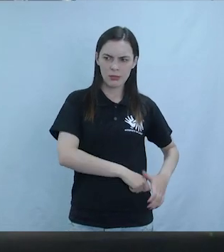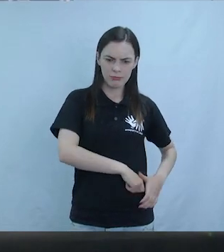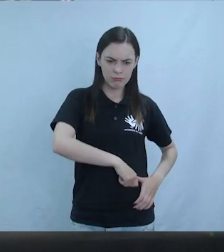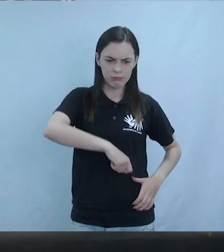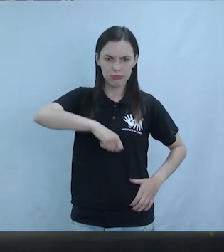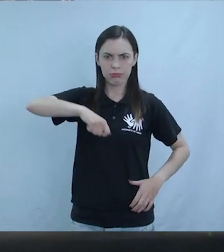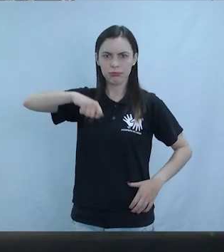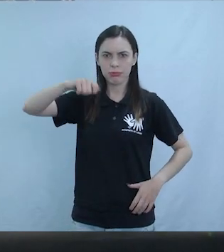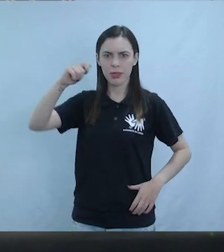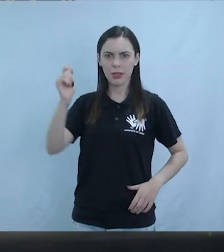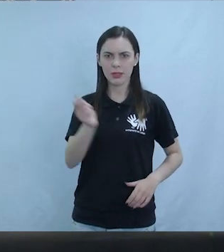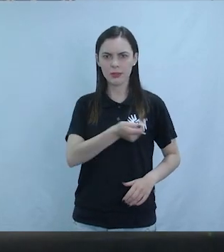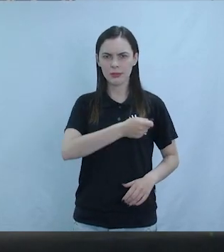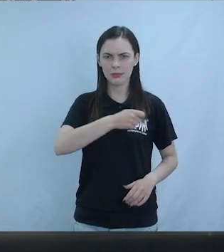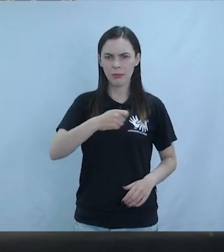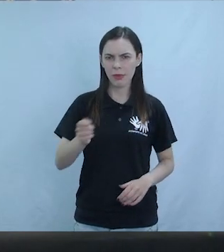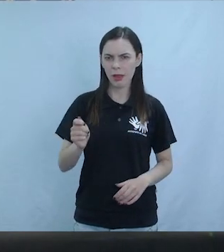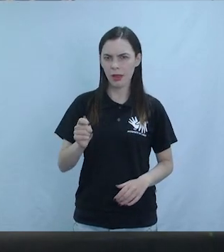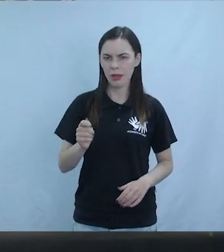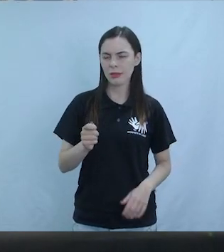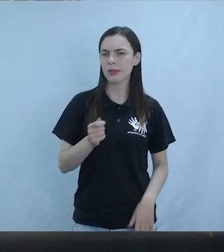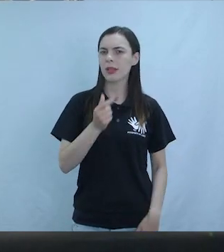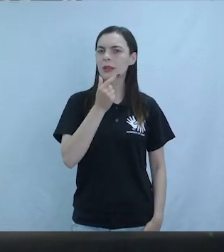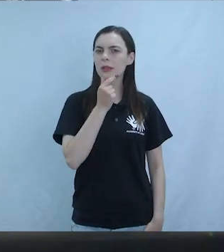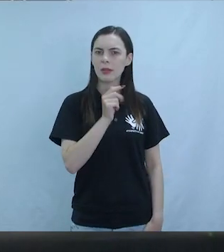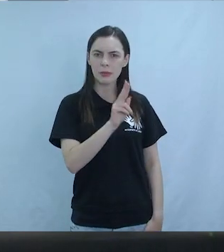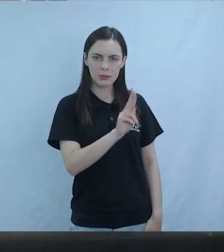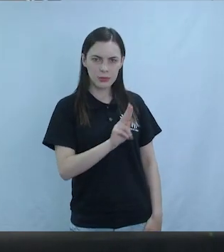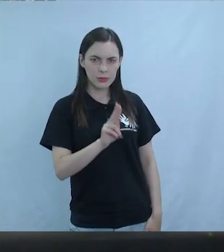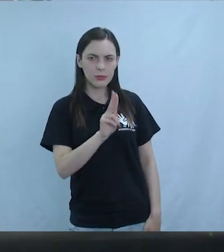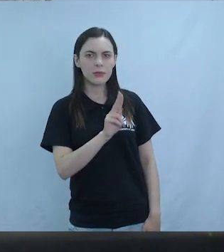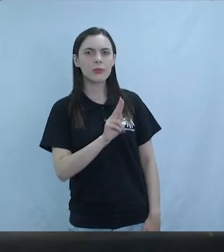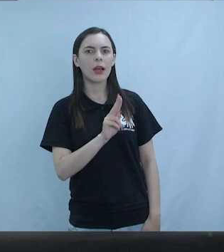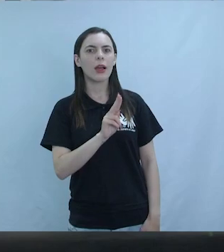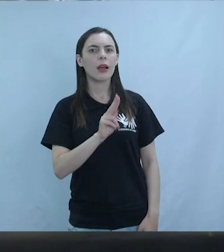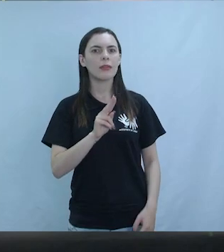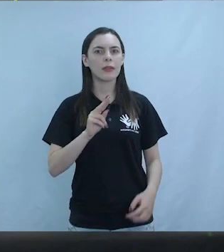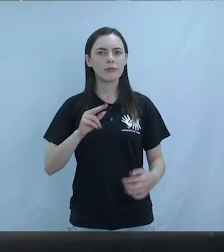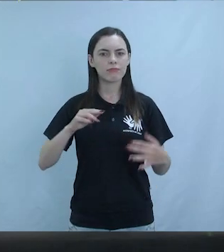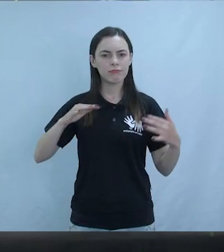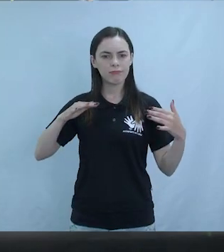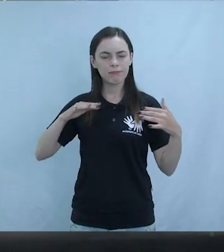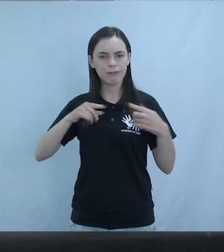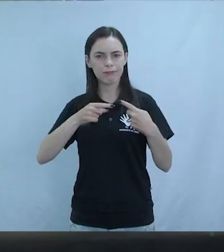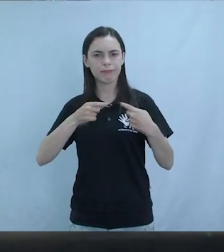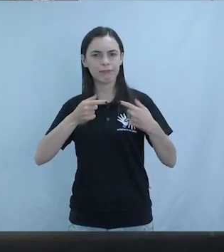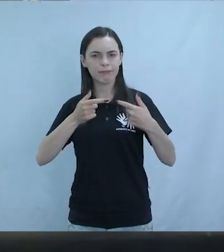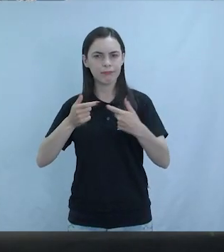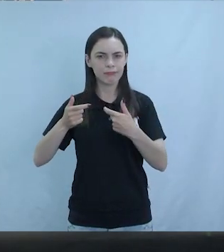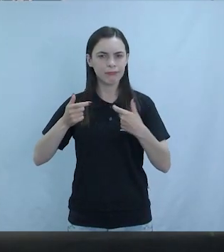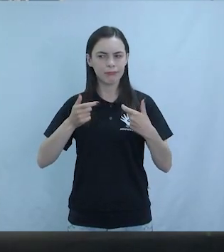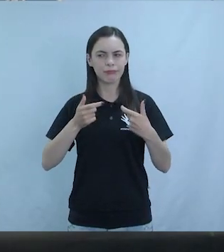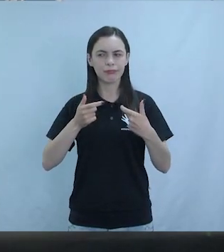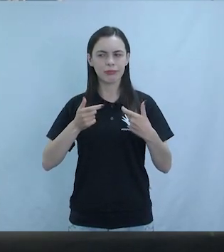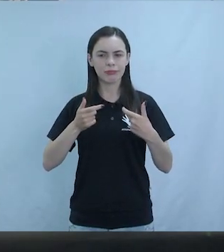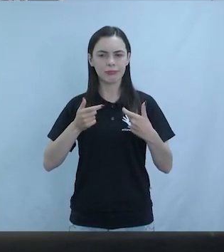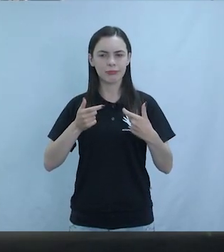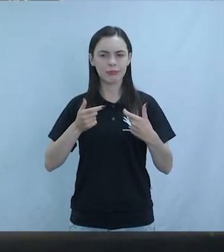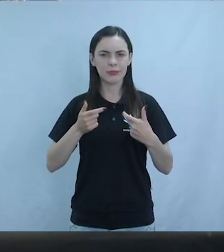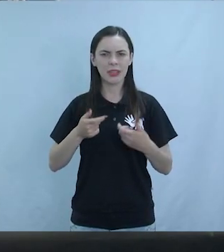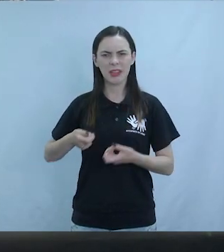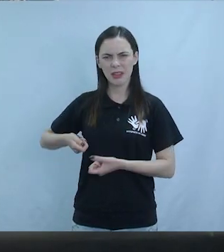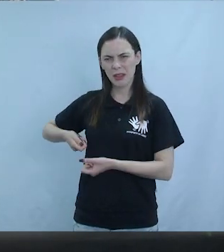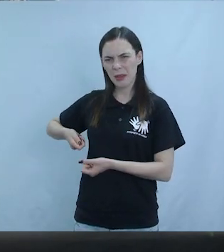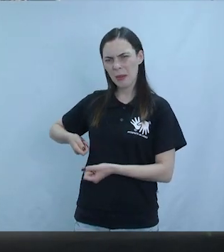As espadas. Os homens usavam para lutar antigamente. Tá. E pá, como a professora